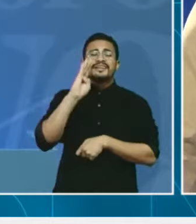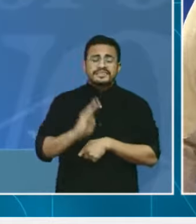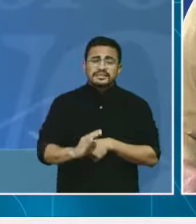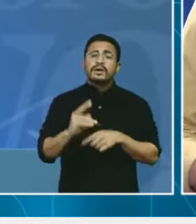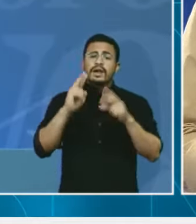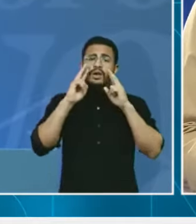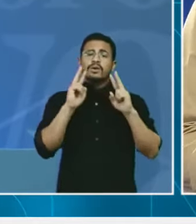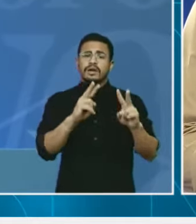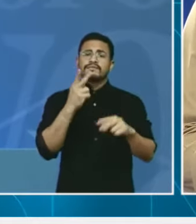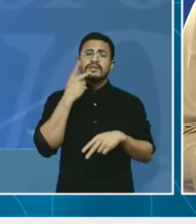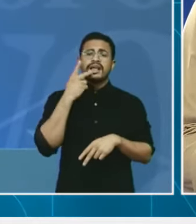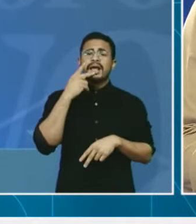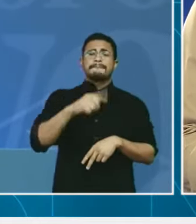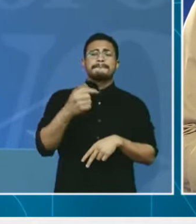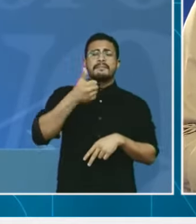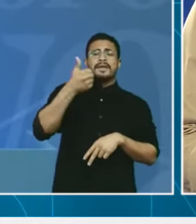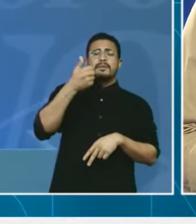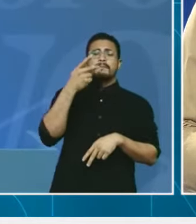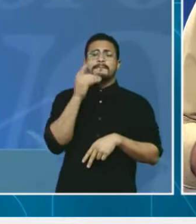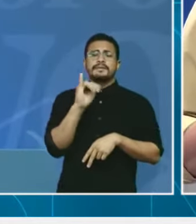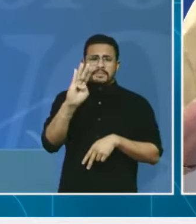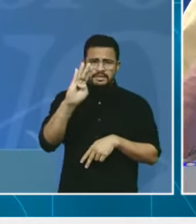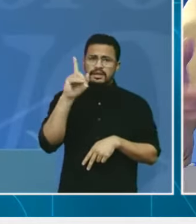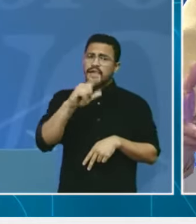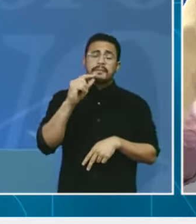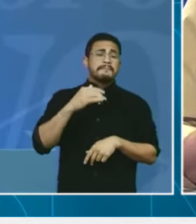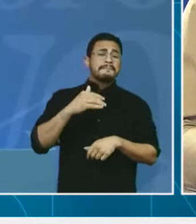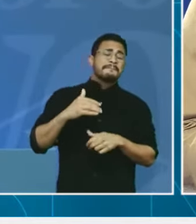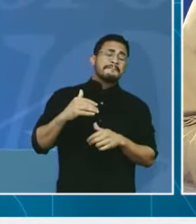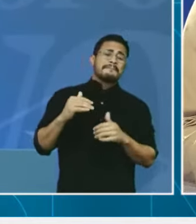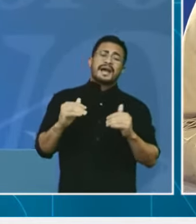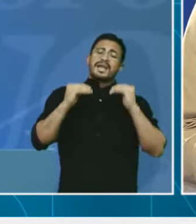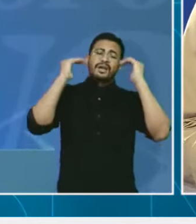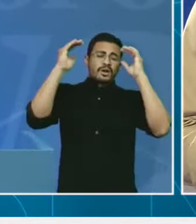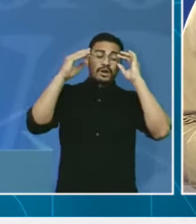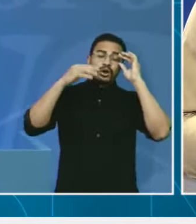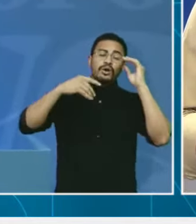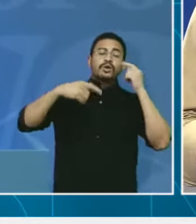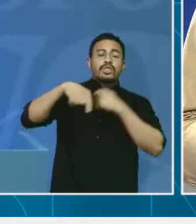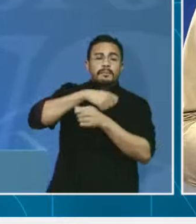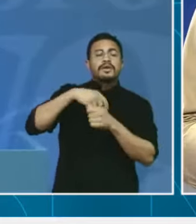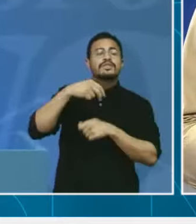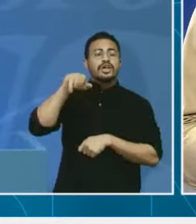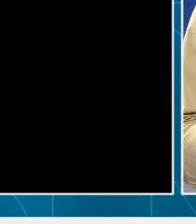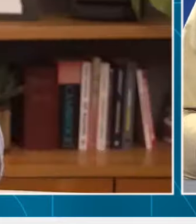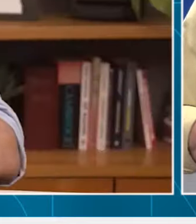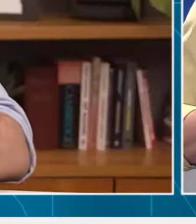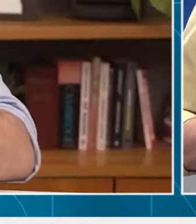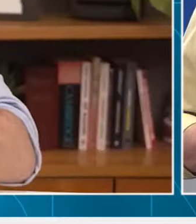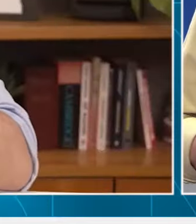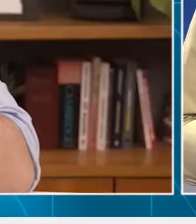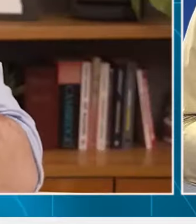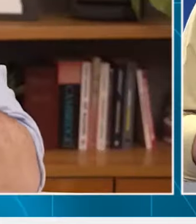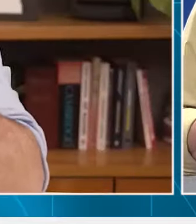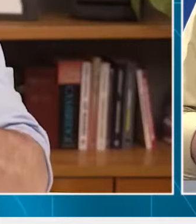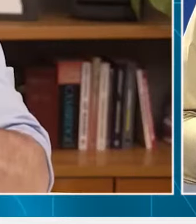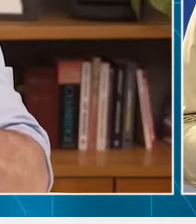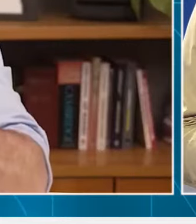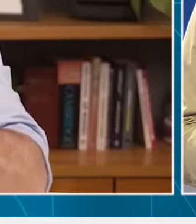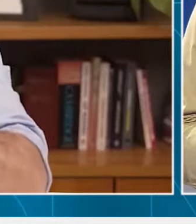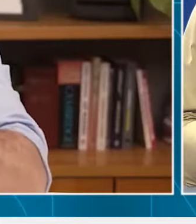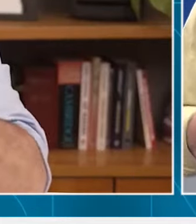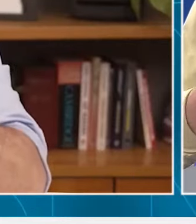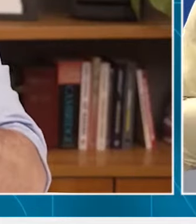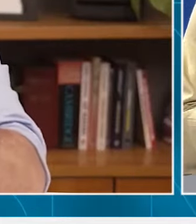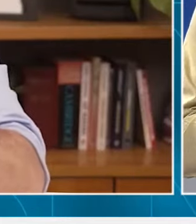aqueles feitos por agências de comunicação contratadas por candidatos. Os quatro candidatos que mais gastaram até